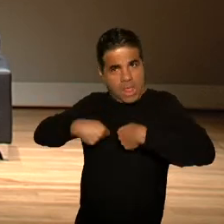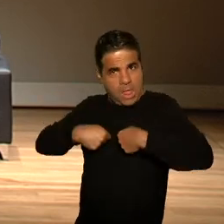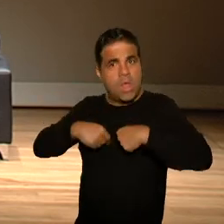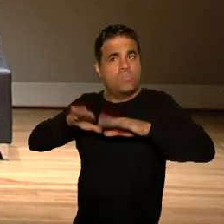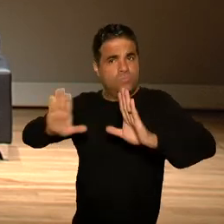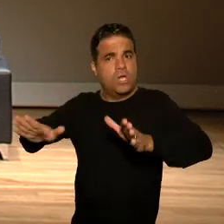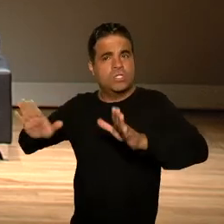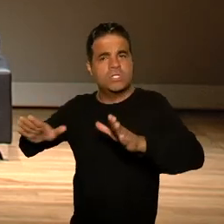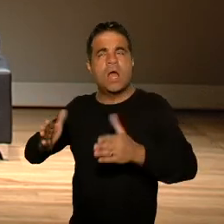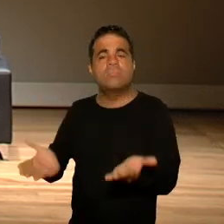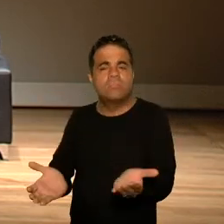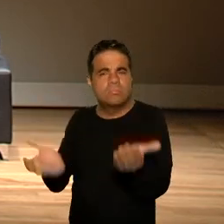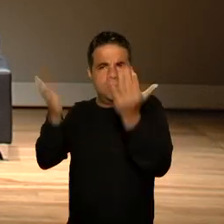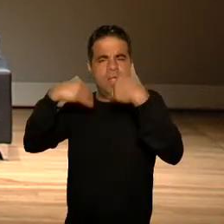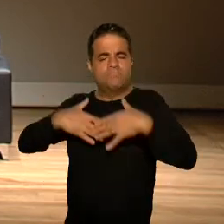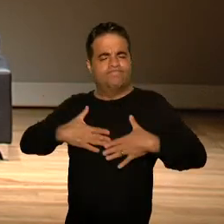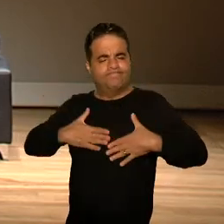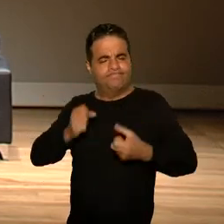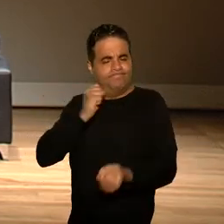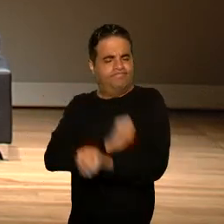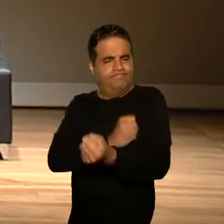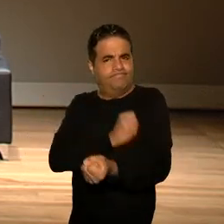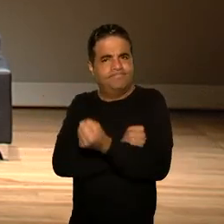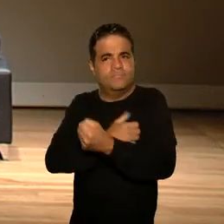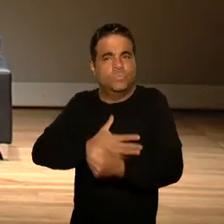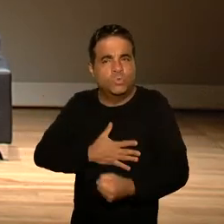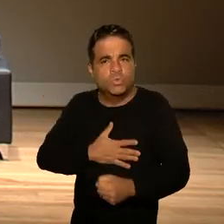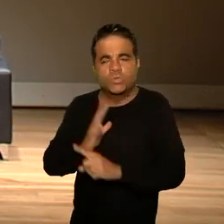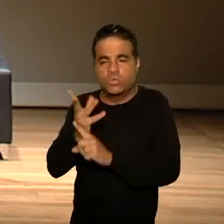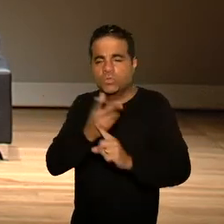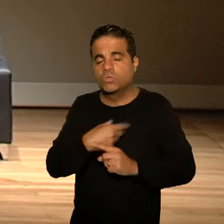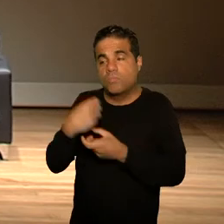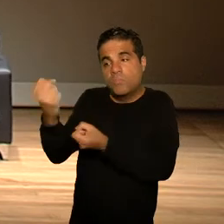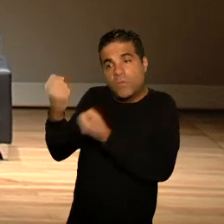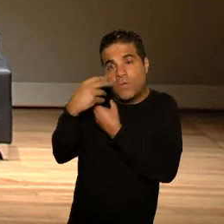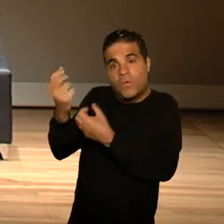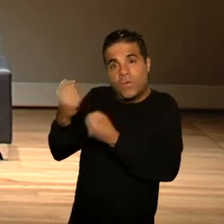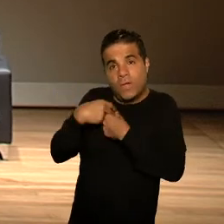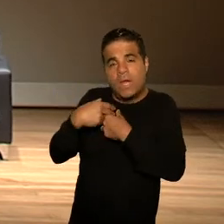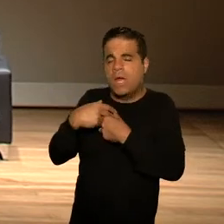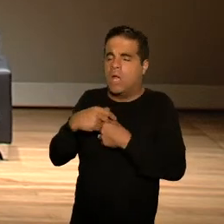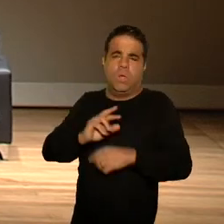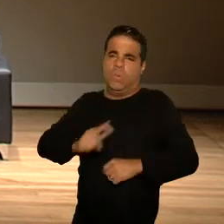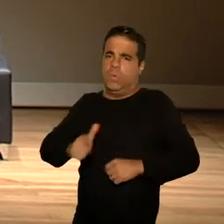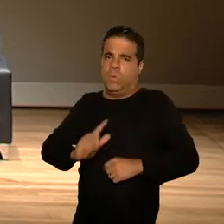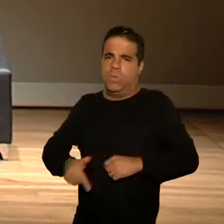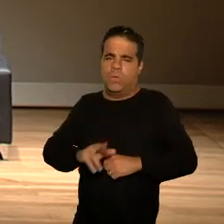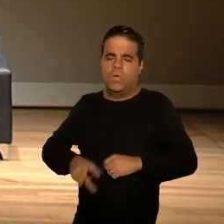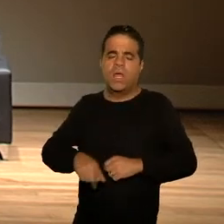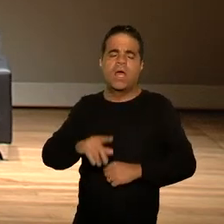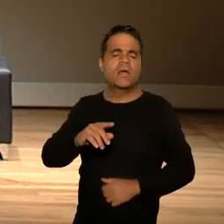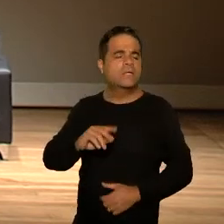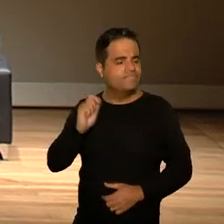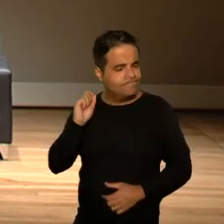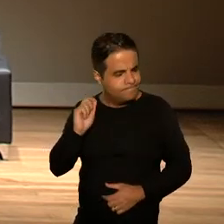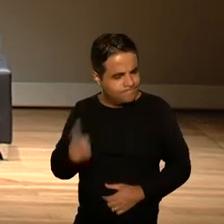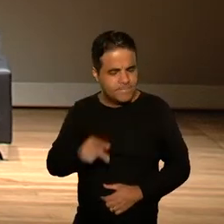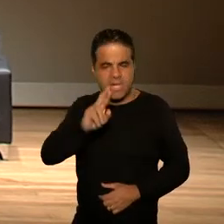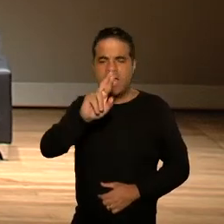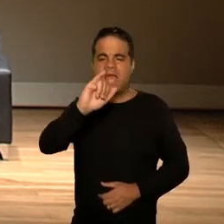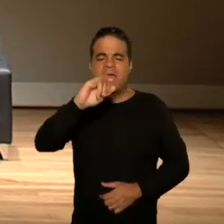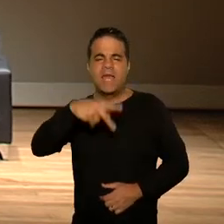tive essa veia artística pelo uma educação artística não formal pela cultura hip hop mas